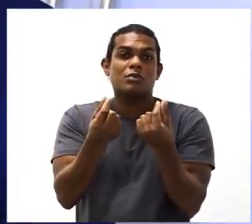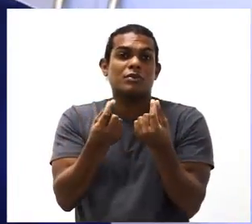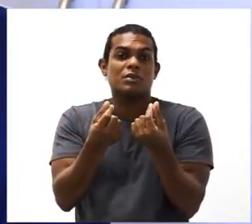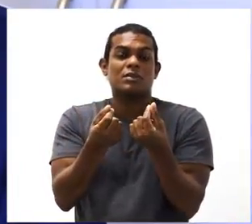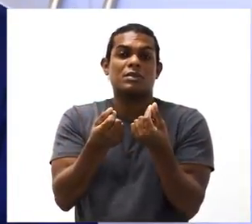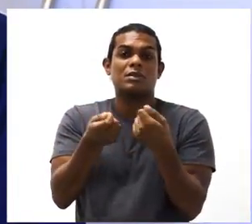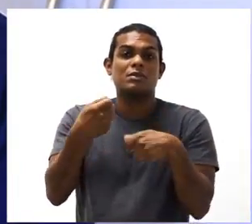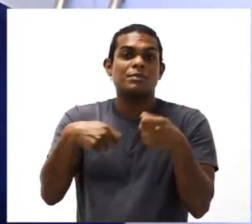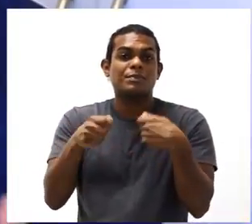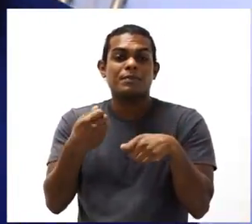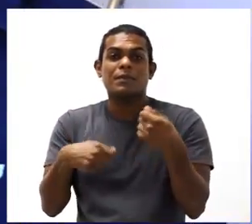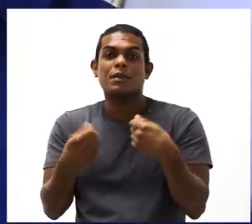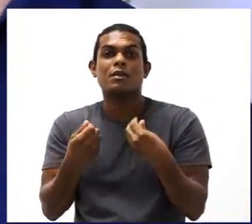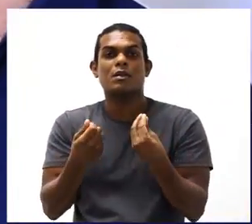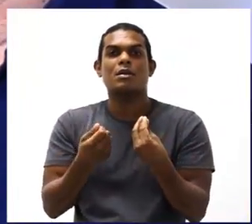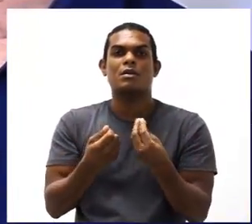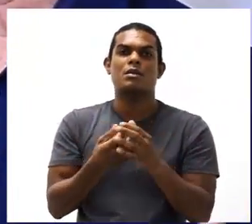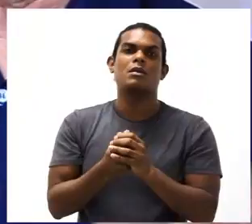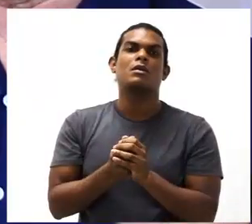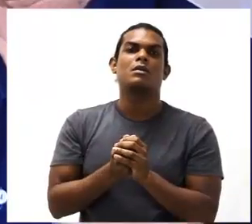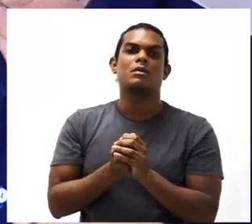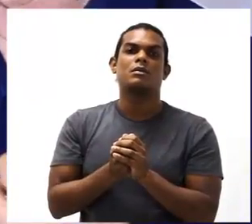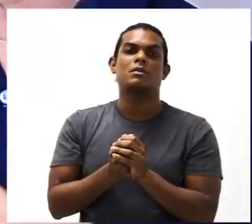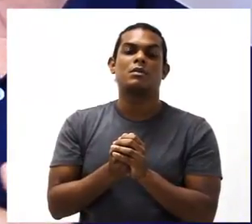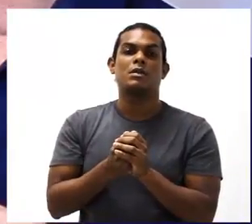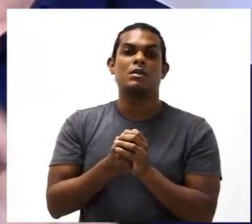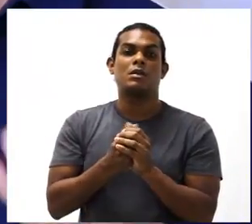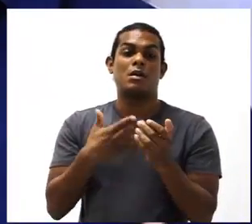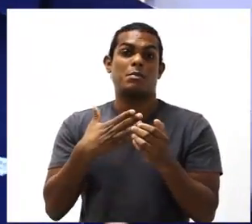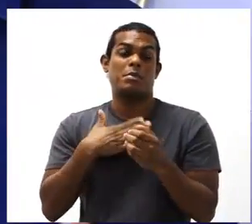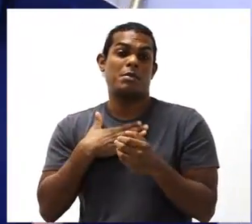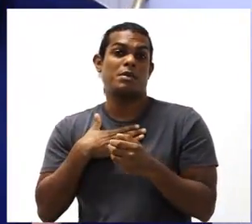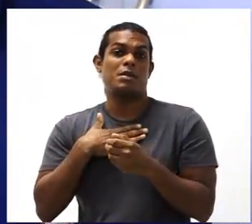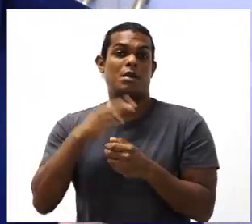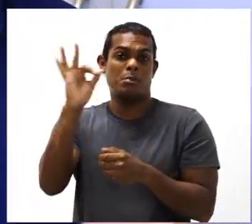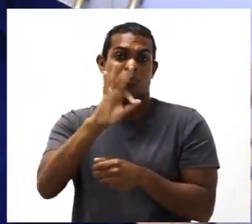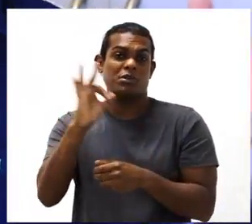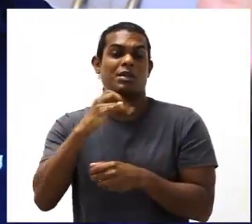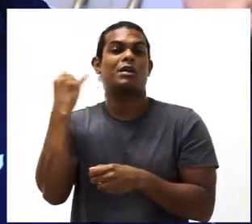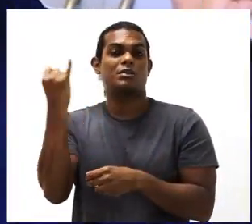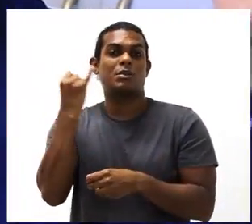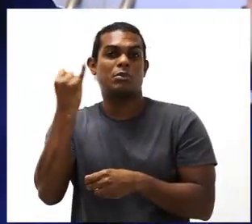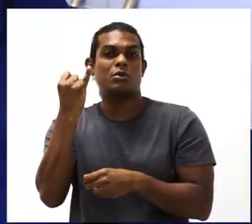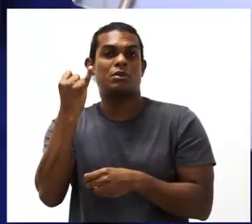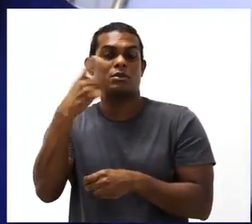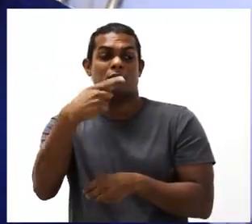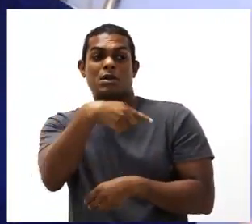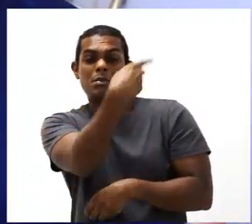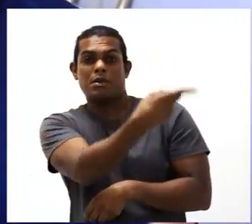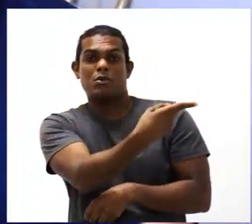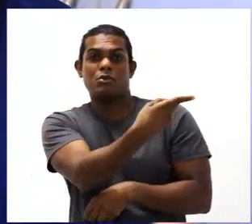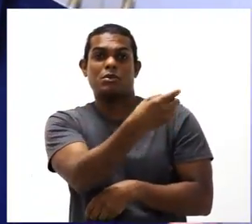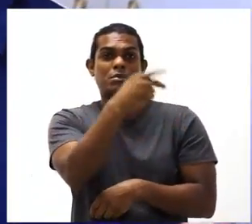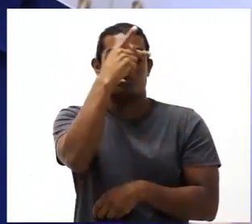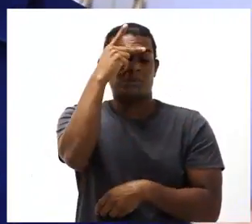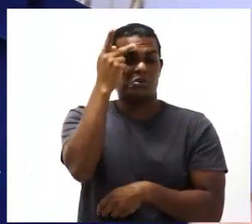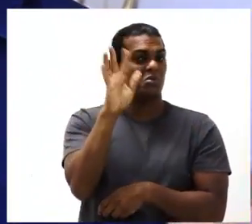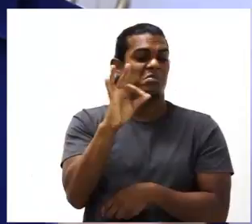ter efeito nenhum. Se eu estou na biblioteca, eu estou interessado em estudar a gestão da informação, eu vou atrás de procurar um livro sobre gestão da